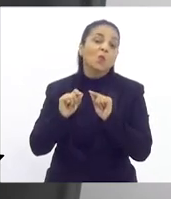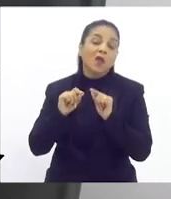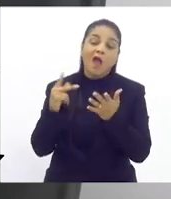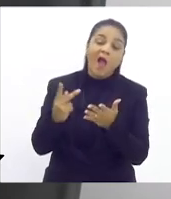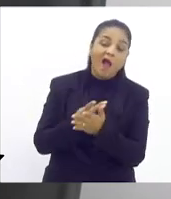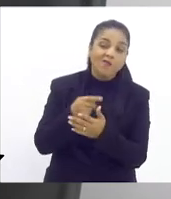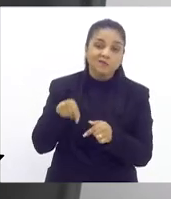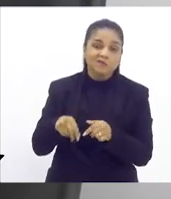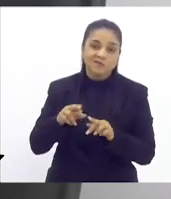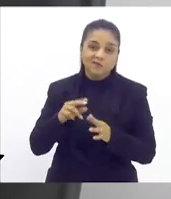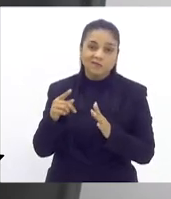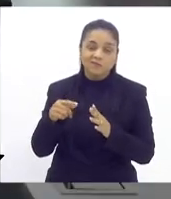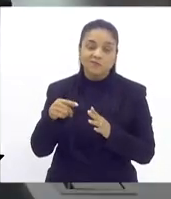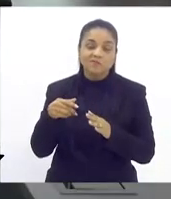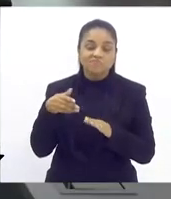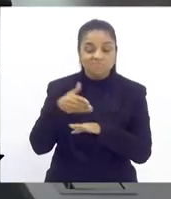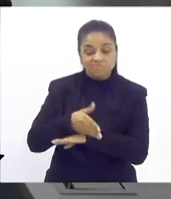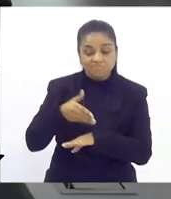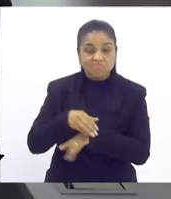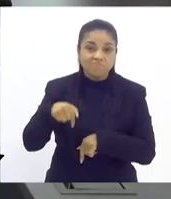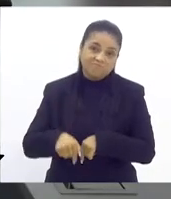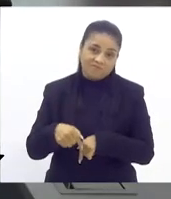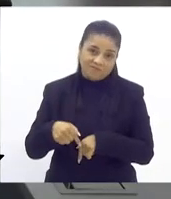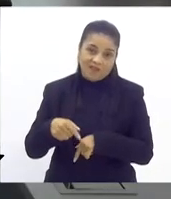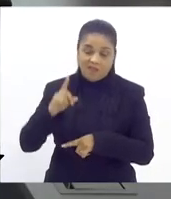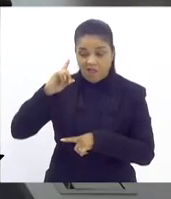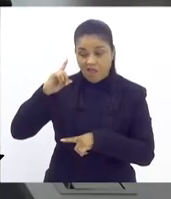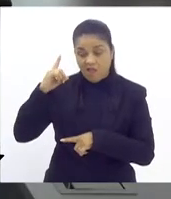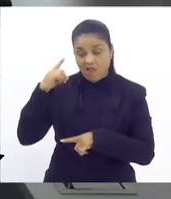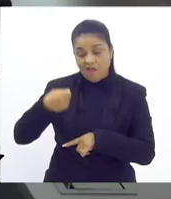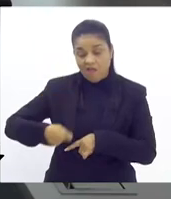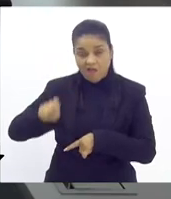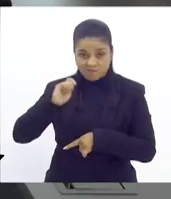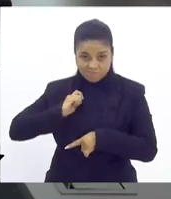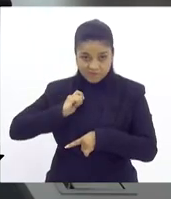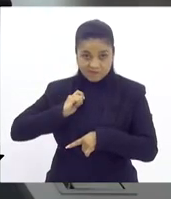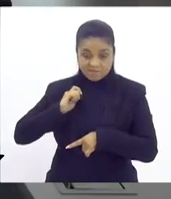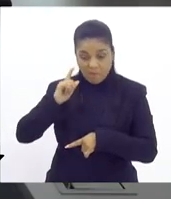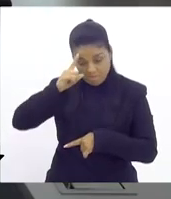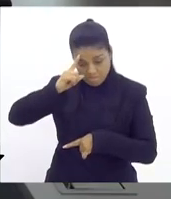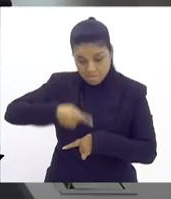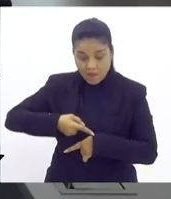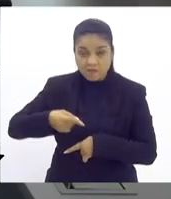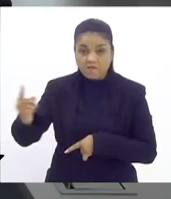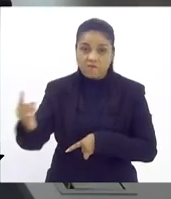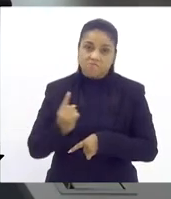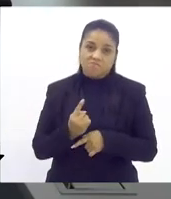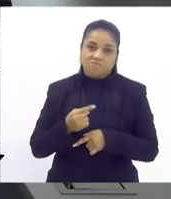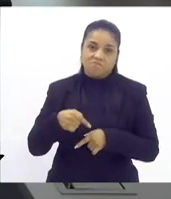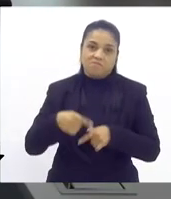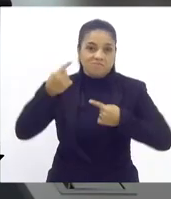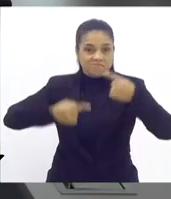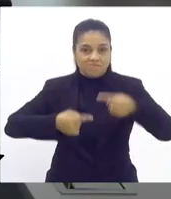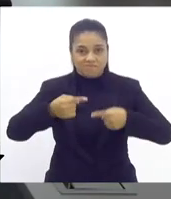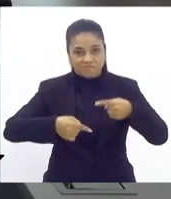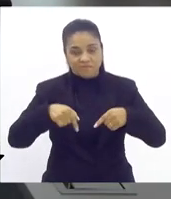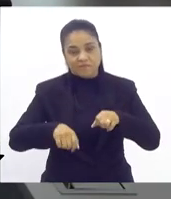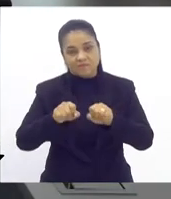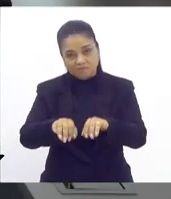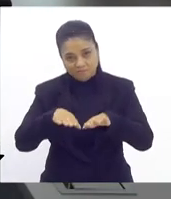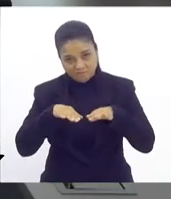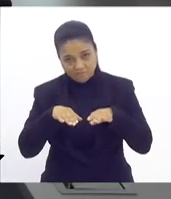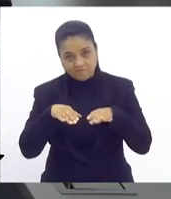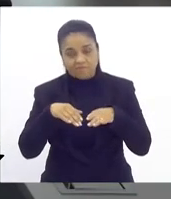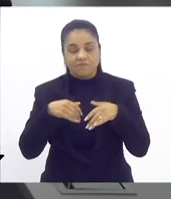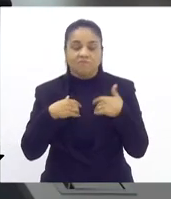a ordem da Espanha para que eles têm coragem de enfrentar a sociedade Fluminense aqui nesse Parlamento e dá